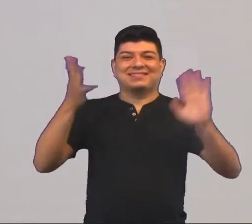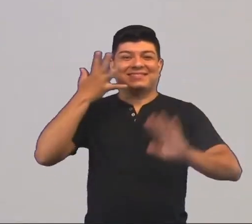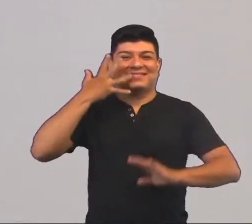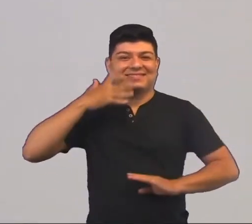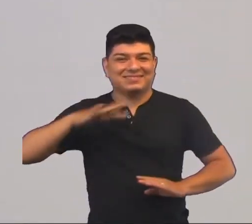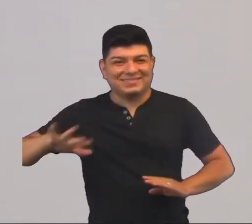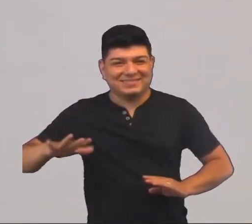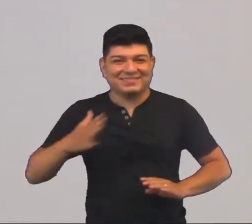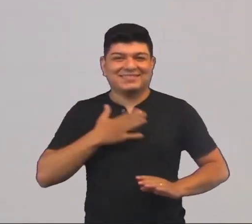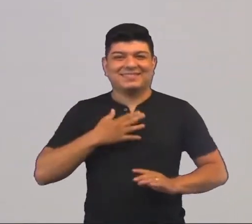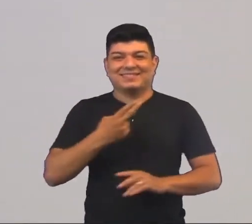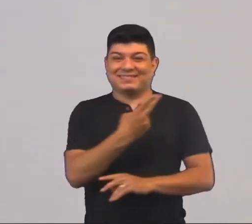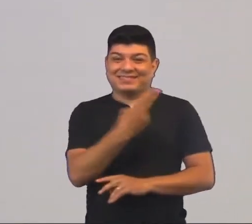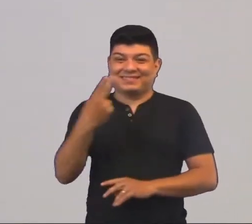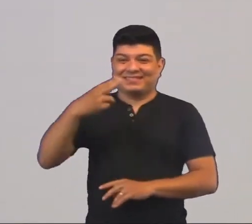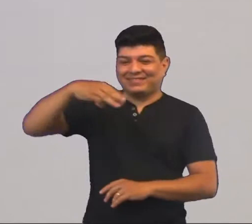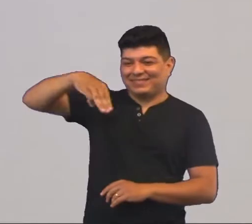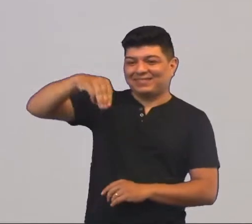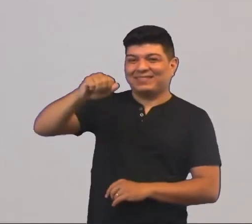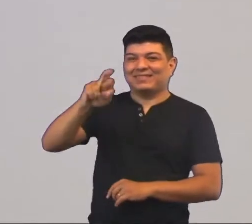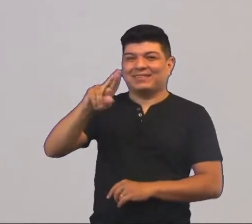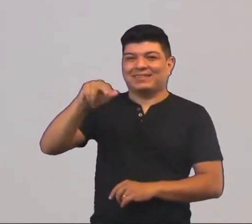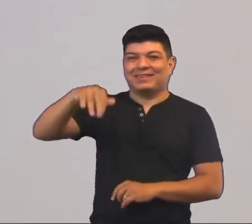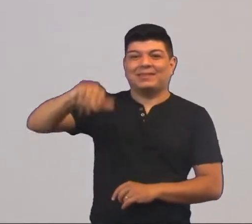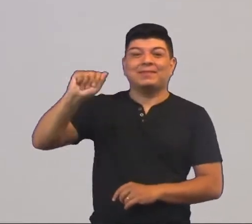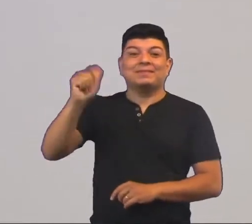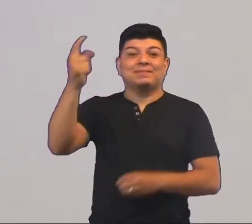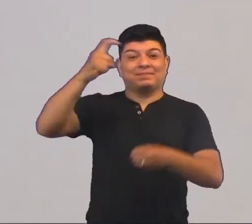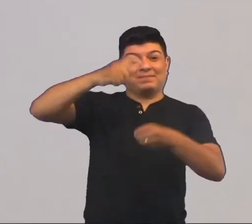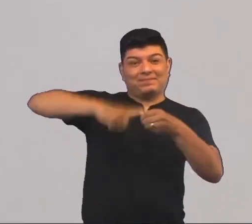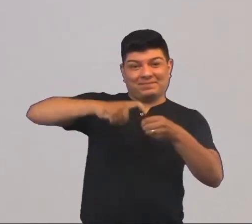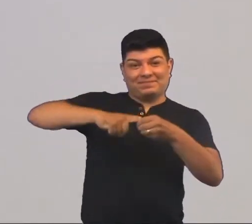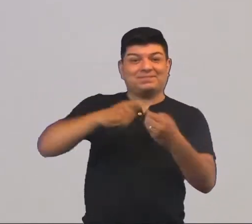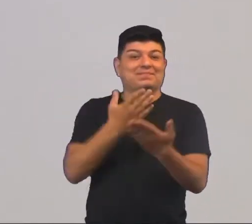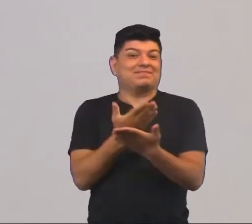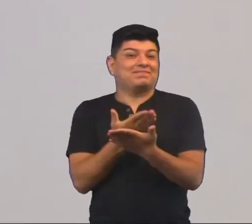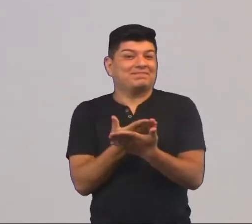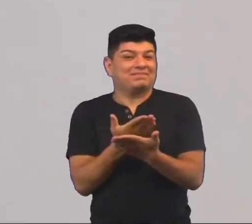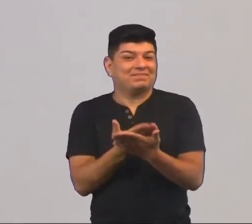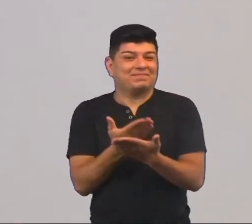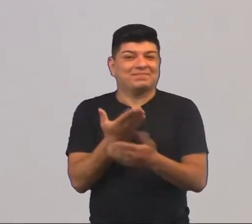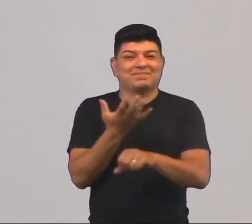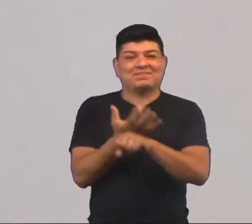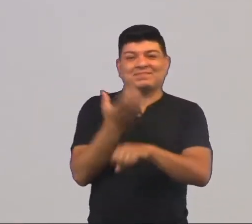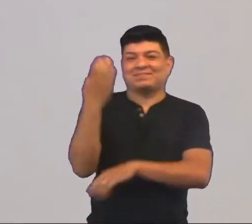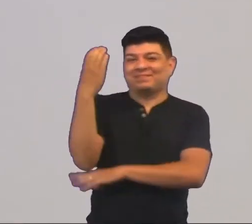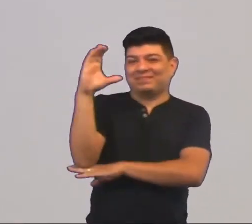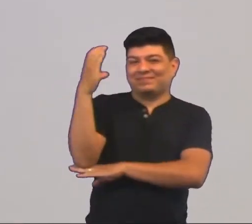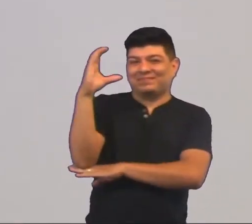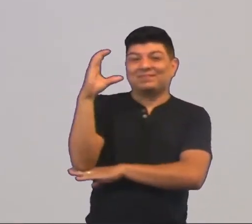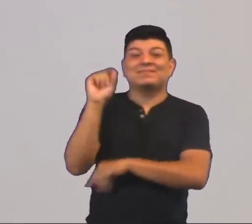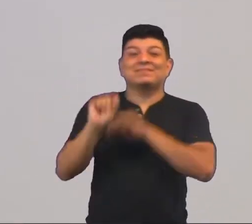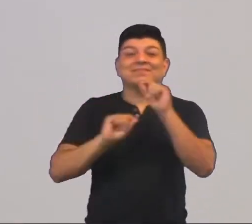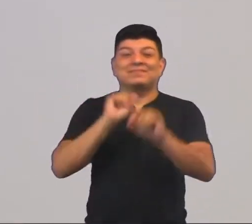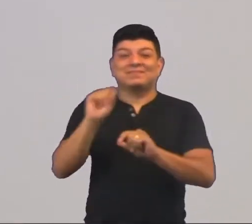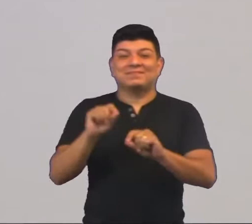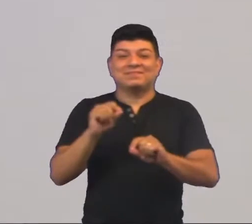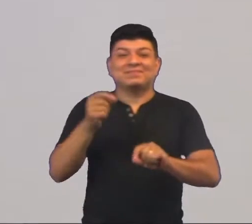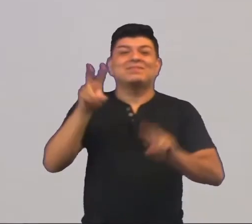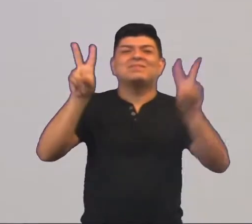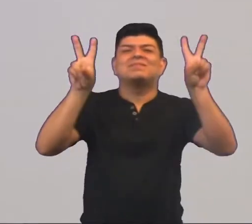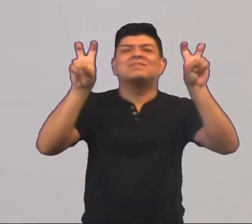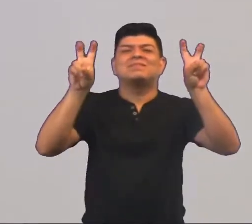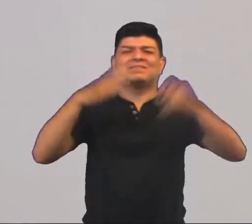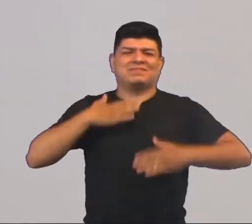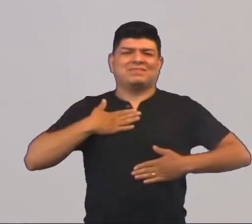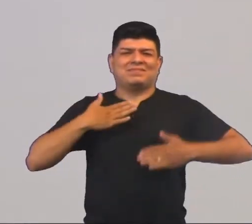Olá, crianças! Eu sou a professora Marina e estamos de volta com a nossa aula de ciências, falando aqui sobre a